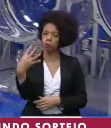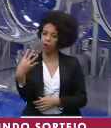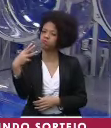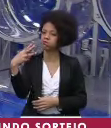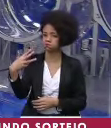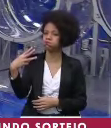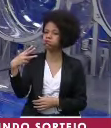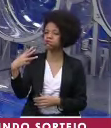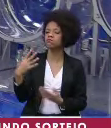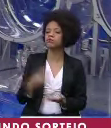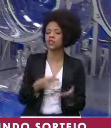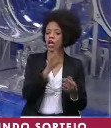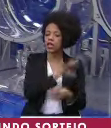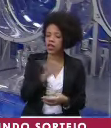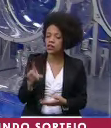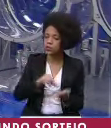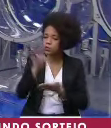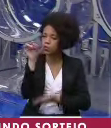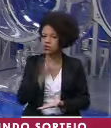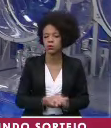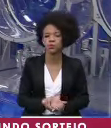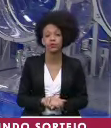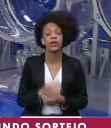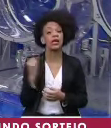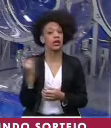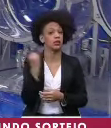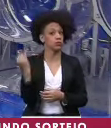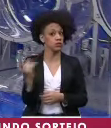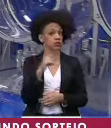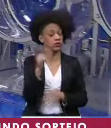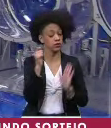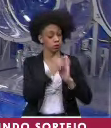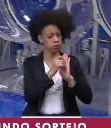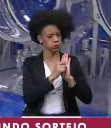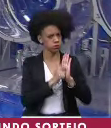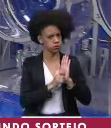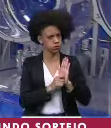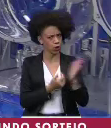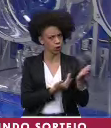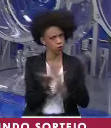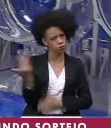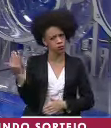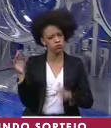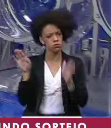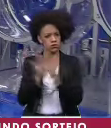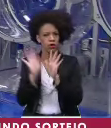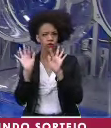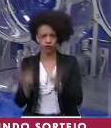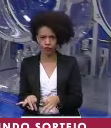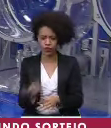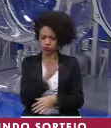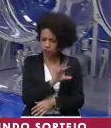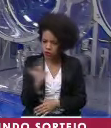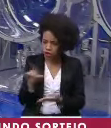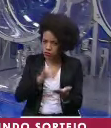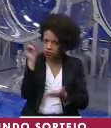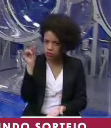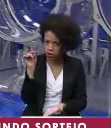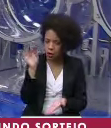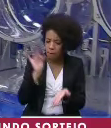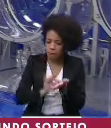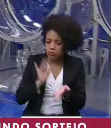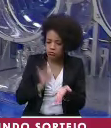ou 3 números em cada um dos sorteios. É importante você conferir a sua aposta do início ao fim de cada sorteio. Para